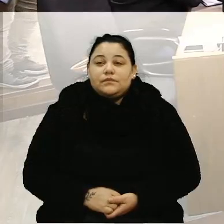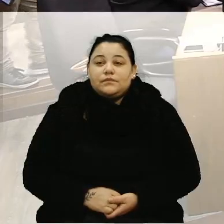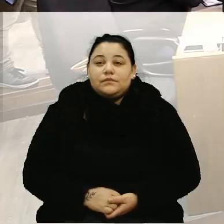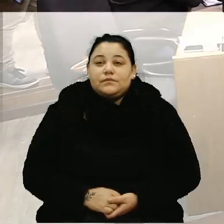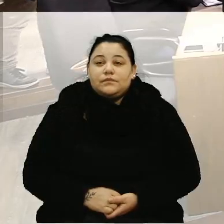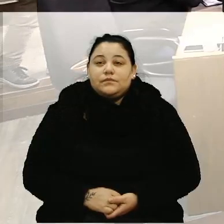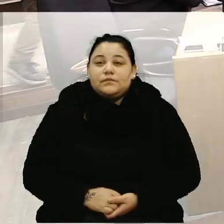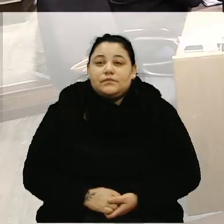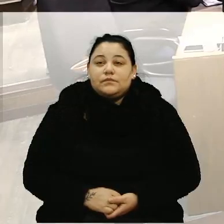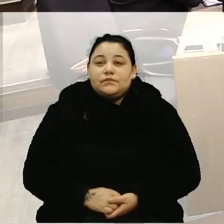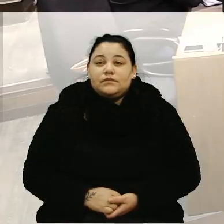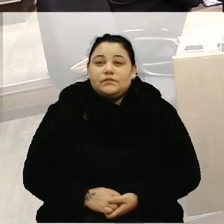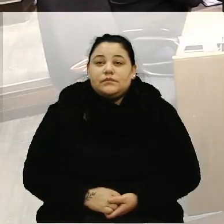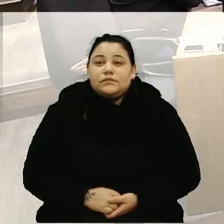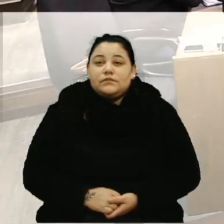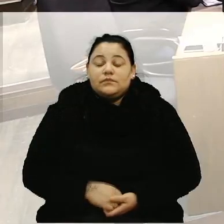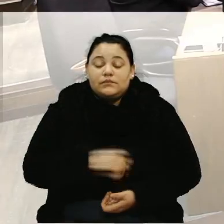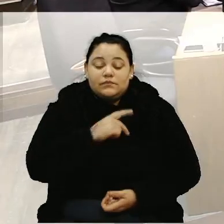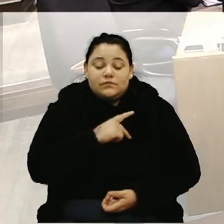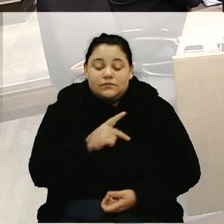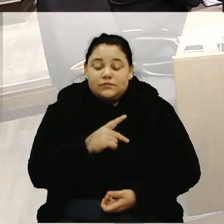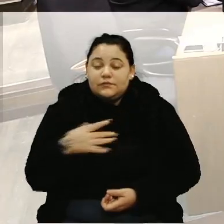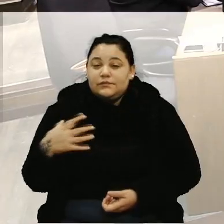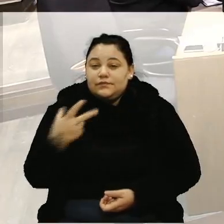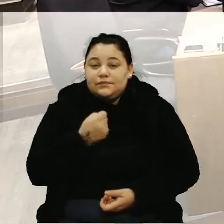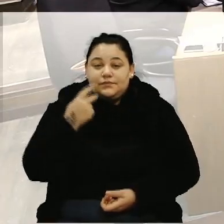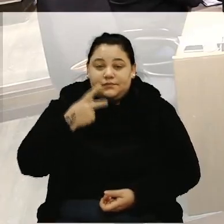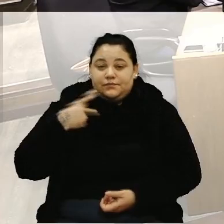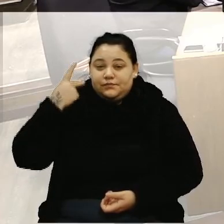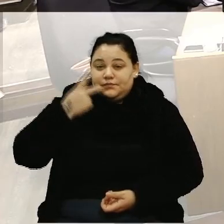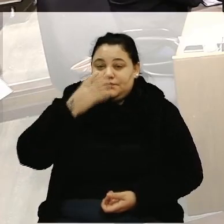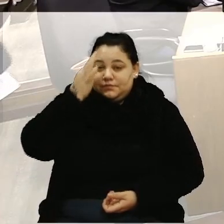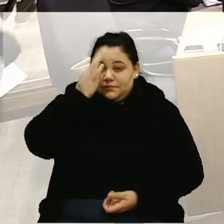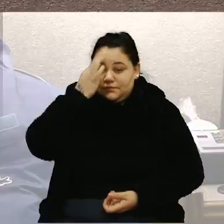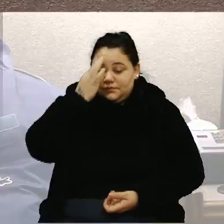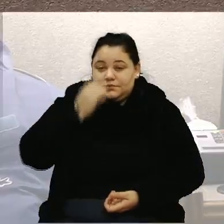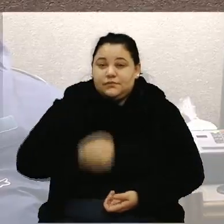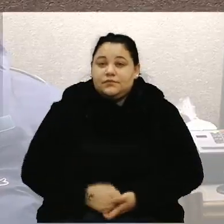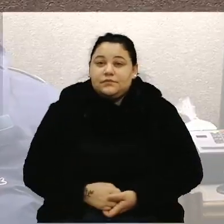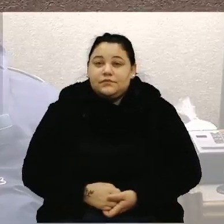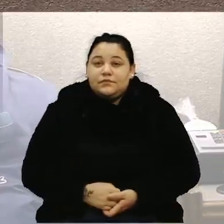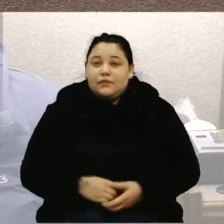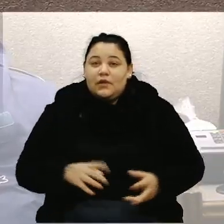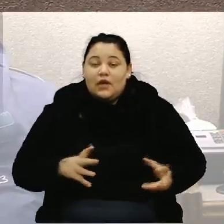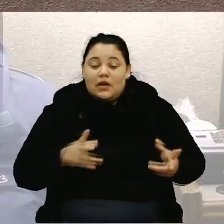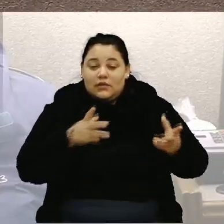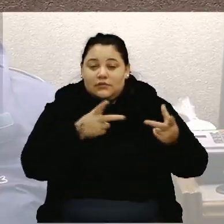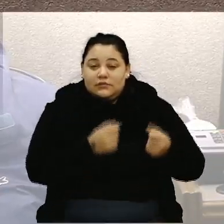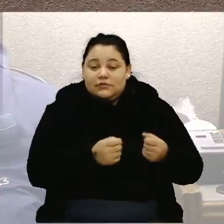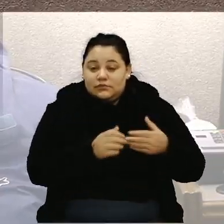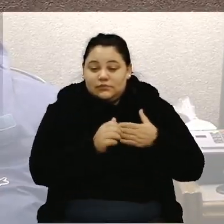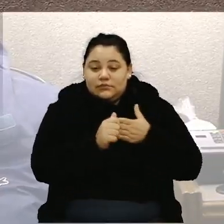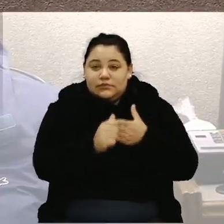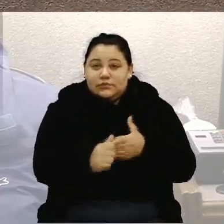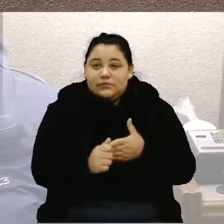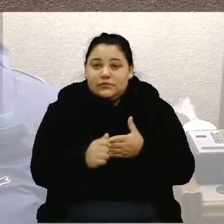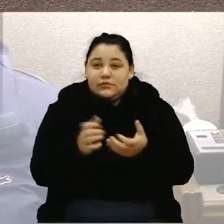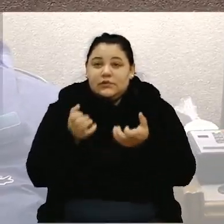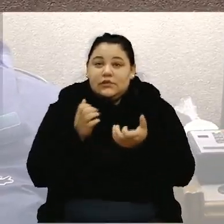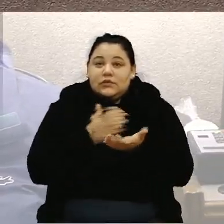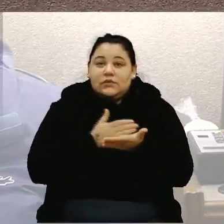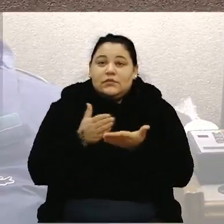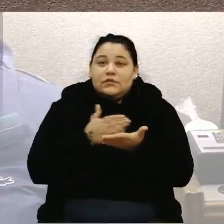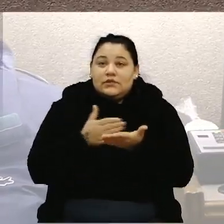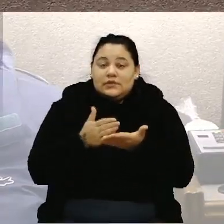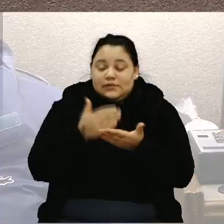Senhor presidente, nobres pares, colegas vereadores, a todos que nos acompanham, quero iniciar